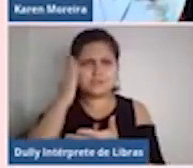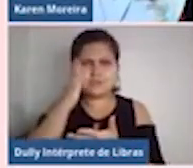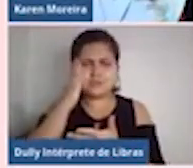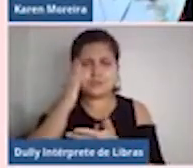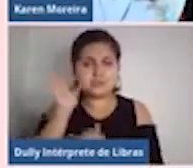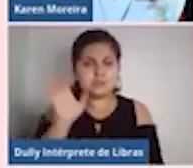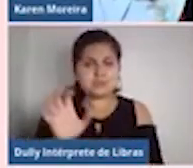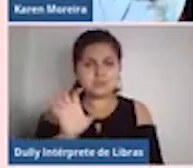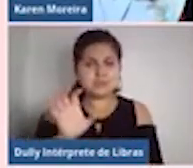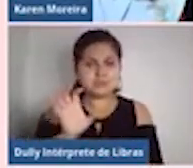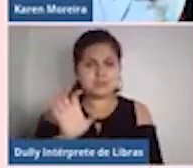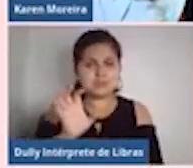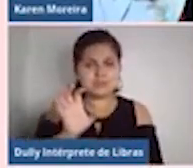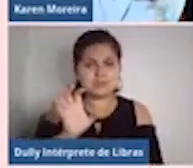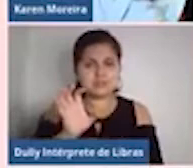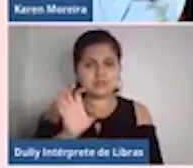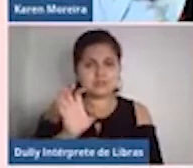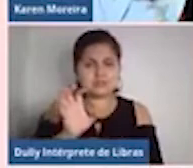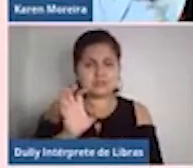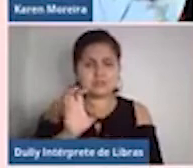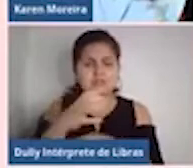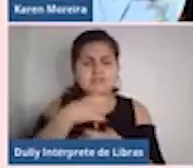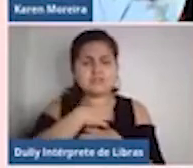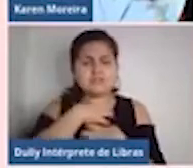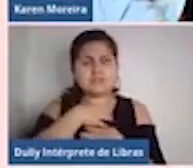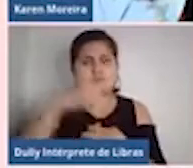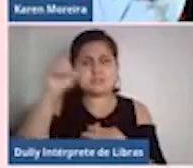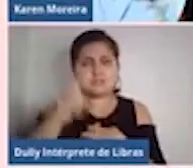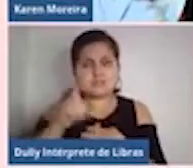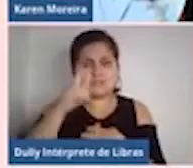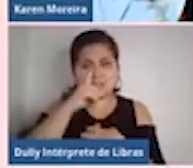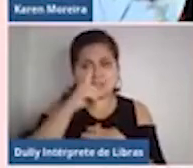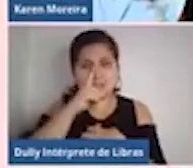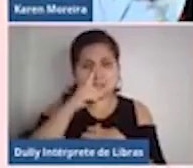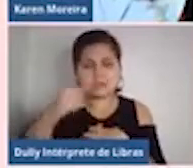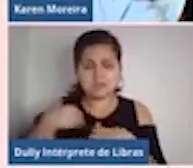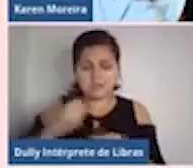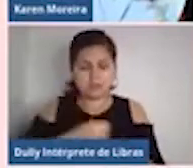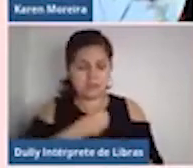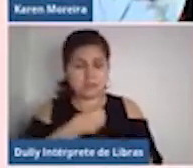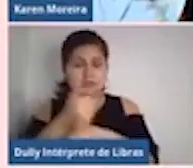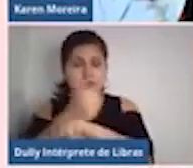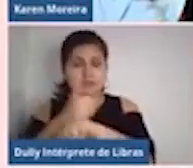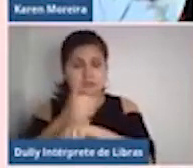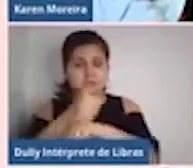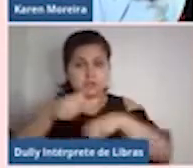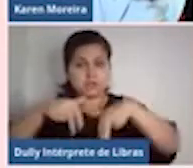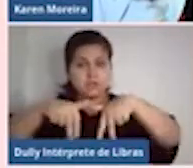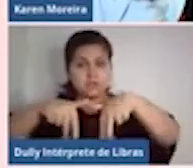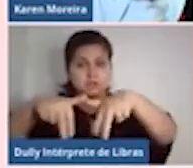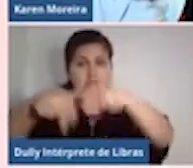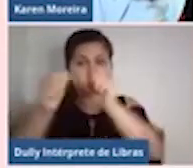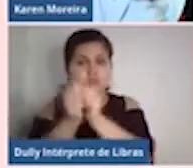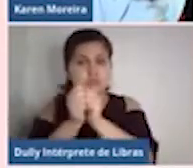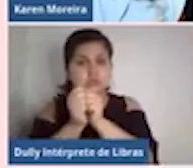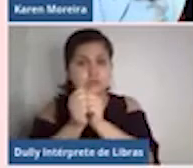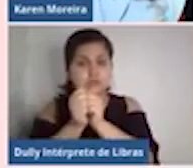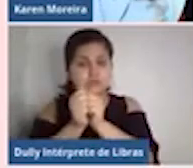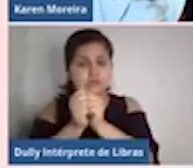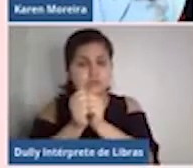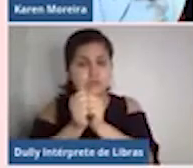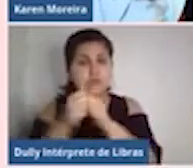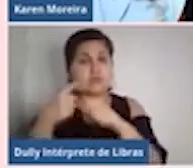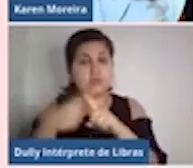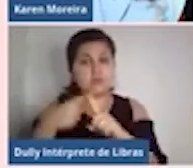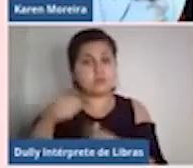que que a maternidade e a minha carreira iriam caminhar juntas, lado a lado,